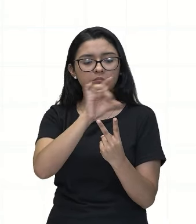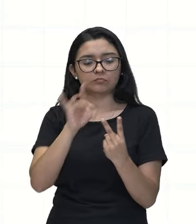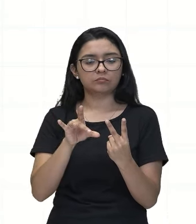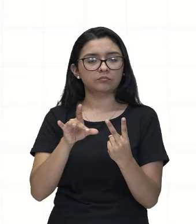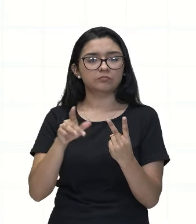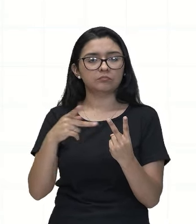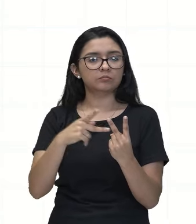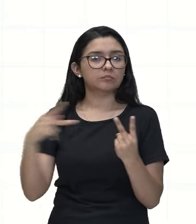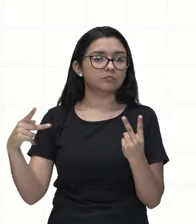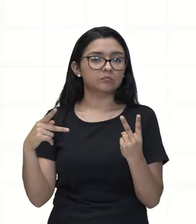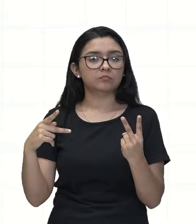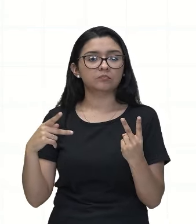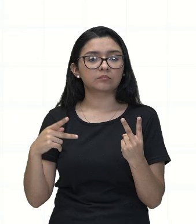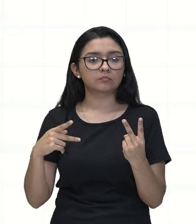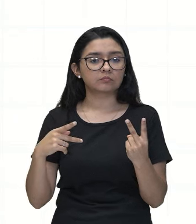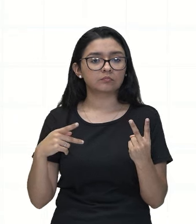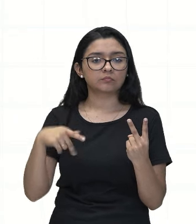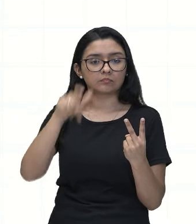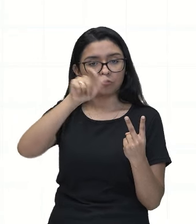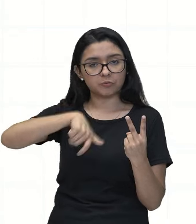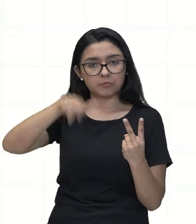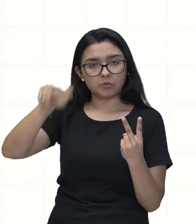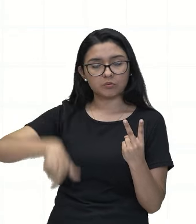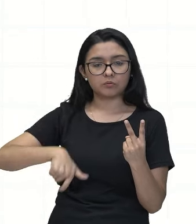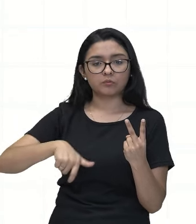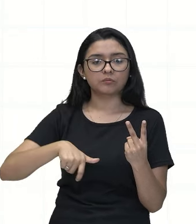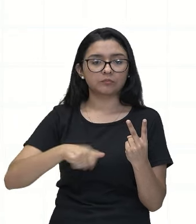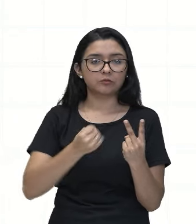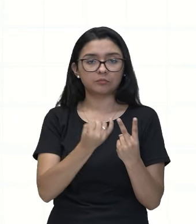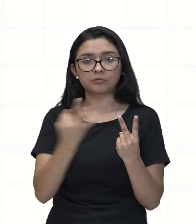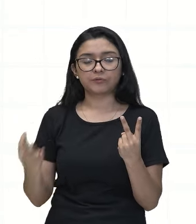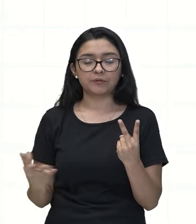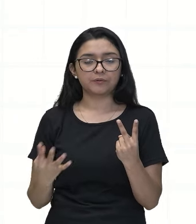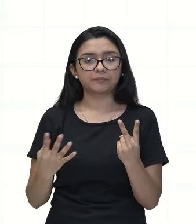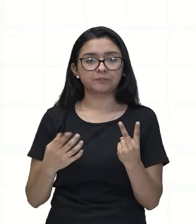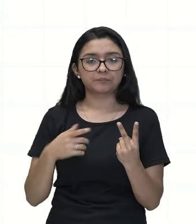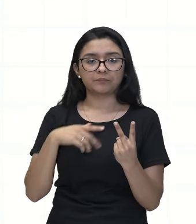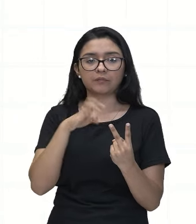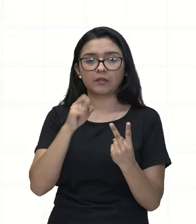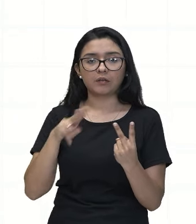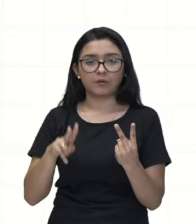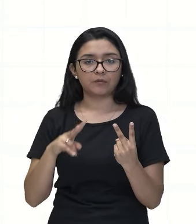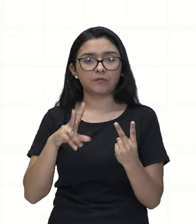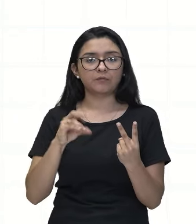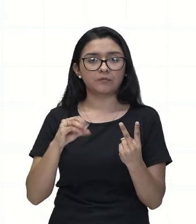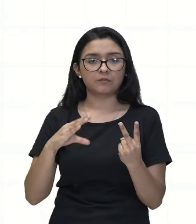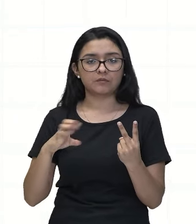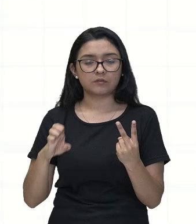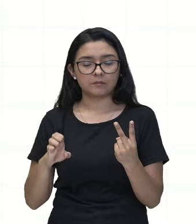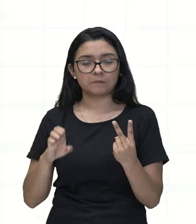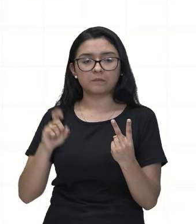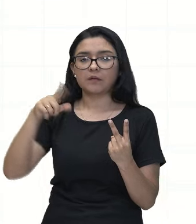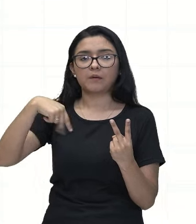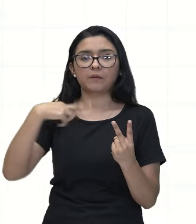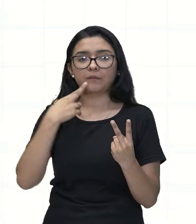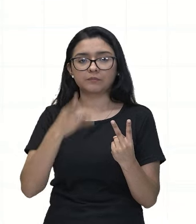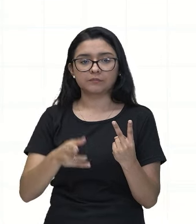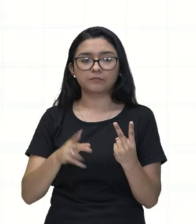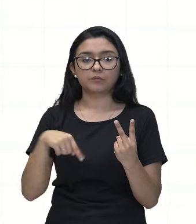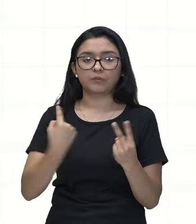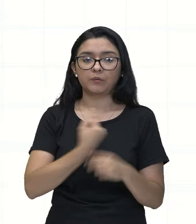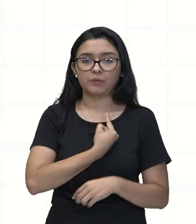e pessoal no caso no no plural né eu e você é o quê é o resultado de